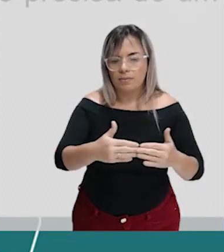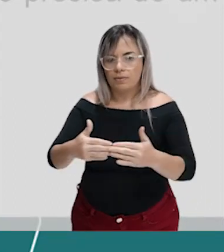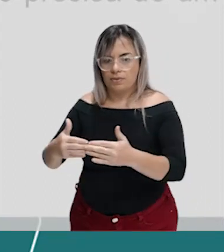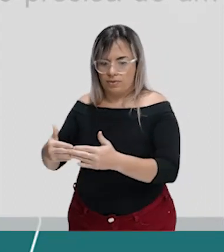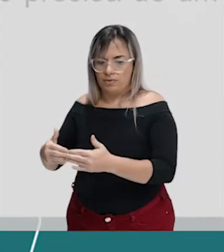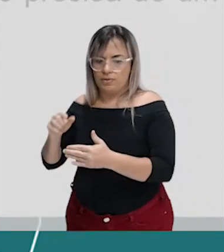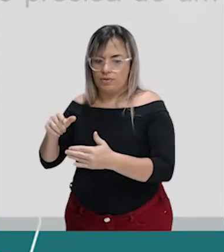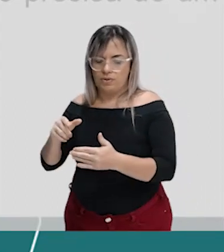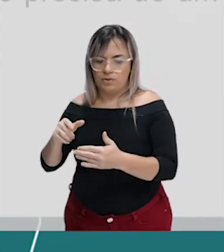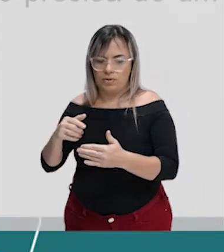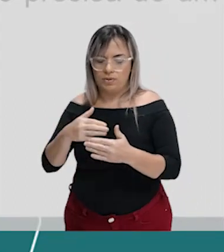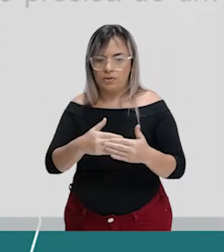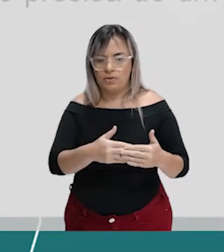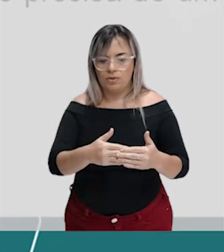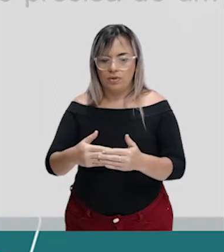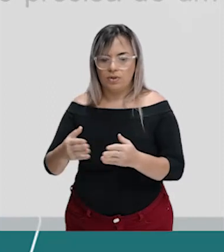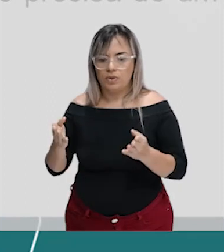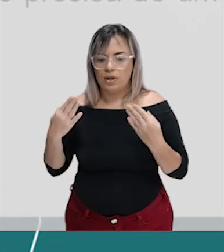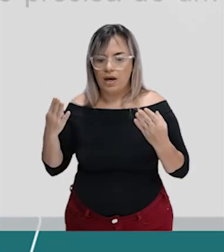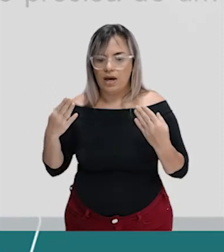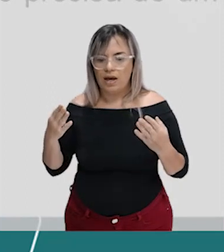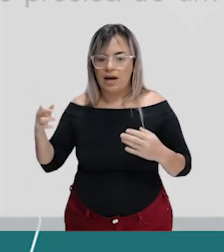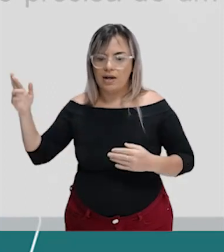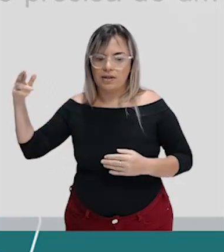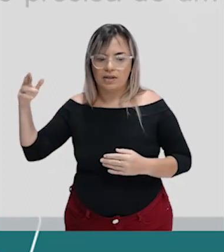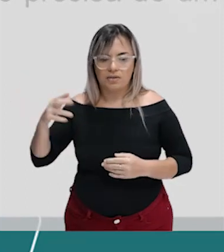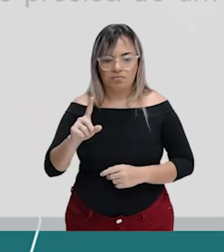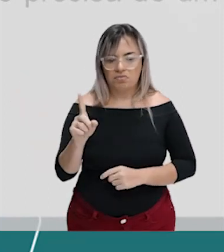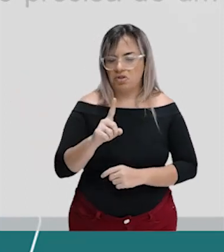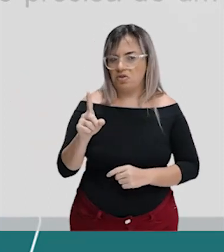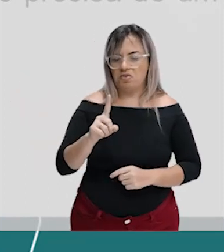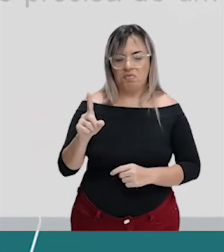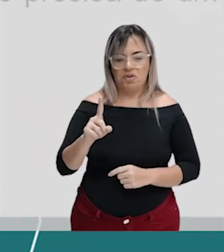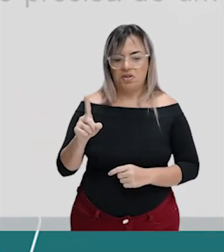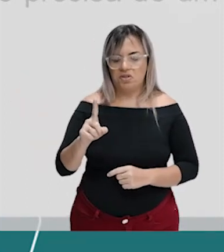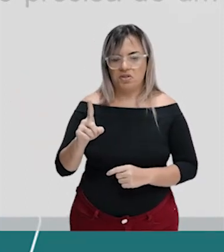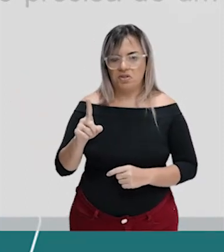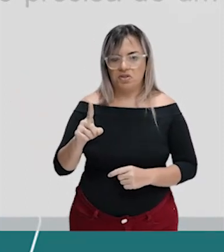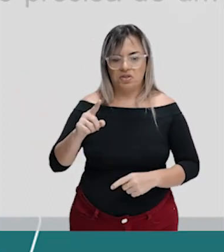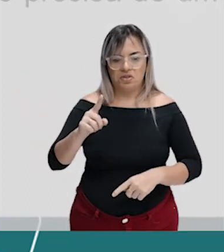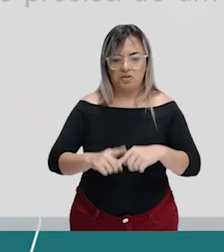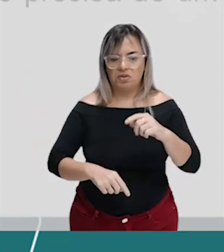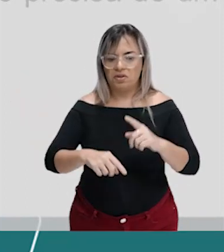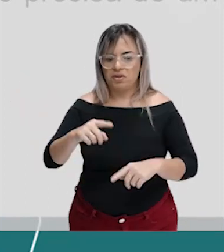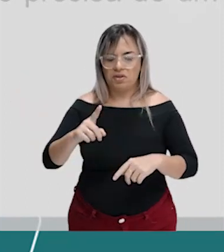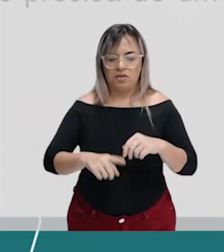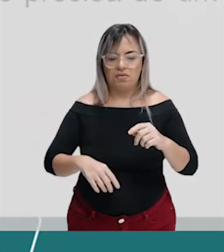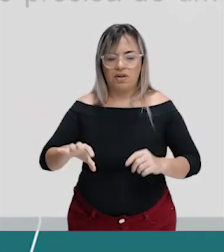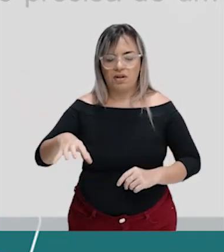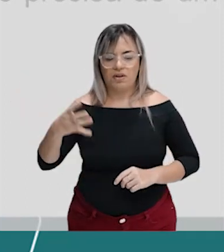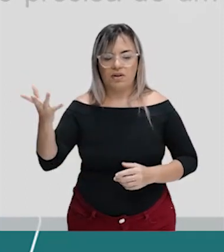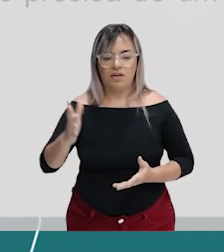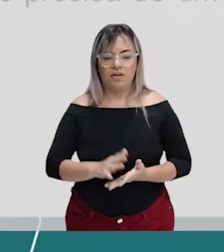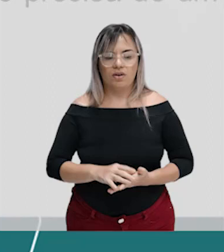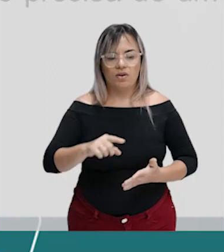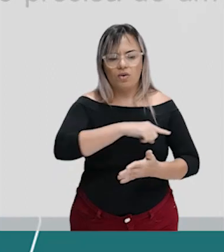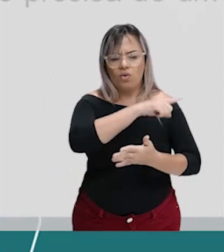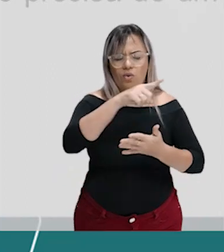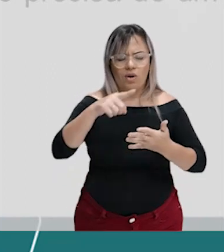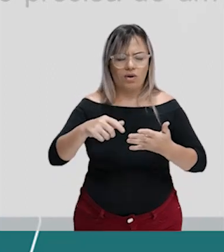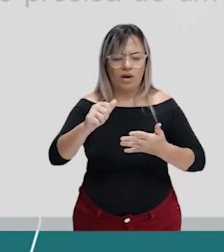estão corretas? Né? Letra A, apenas a primeira. Letra B, apenas 1 e 2. Né? Letra C, todas estão